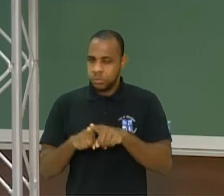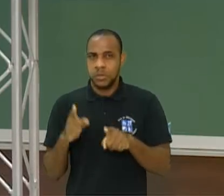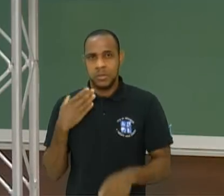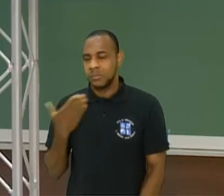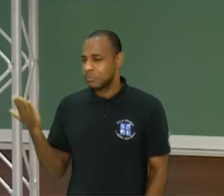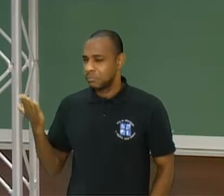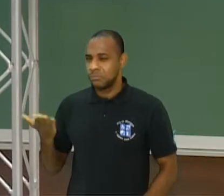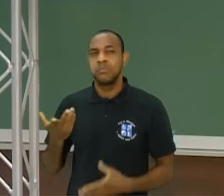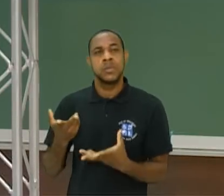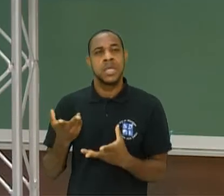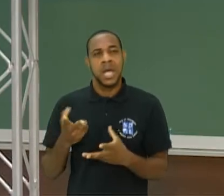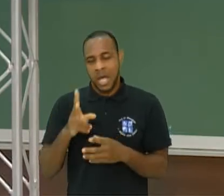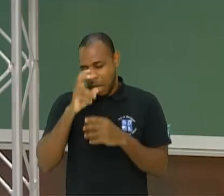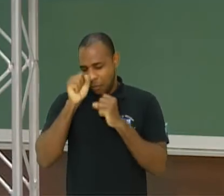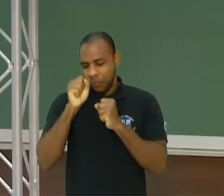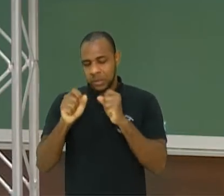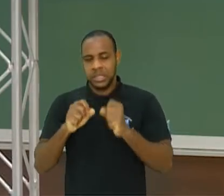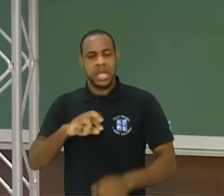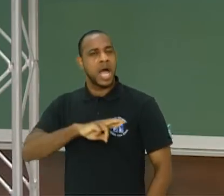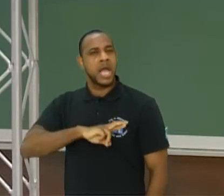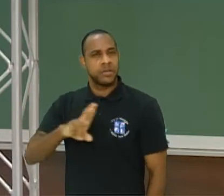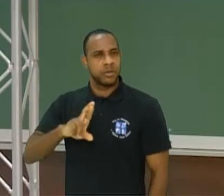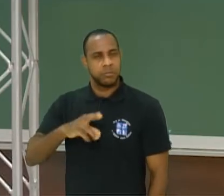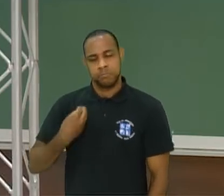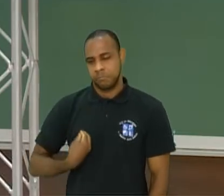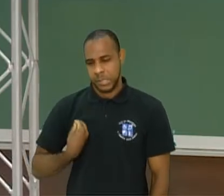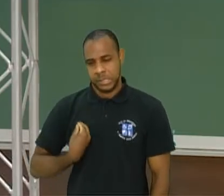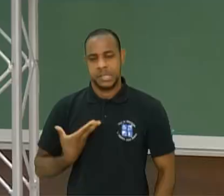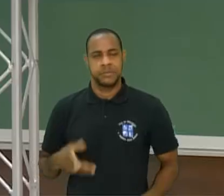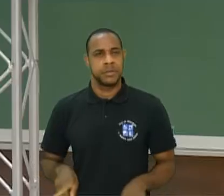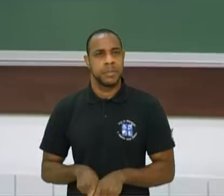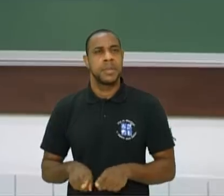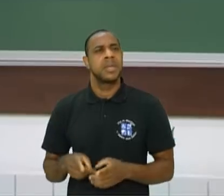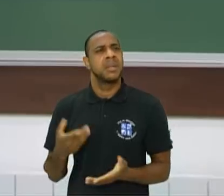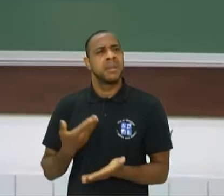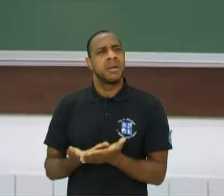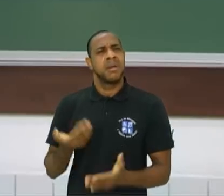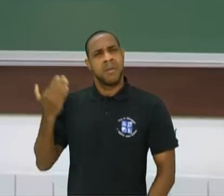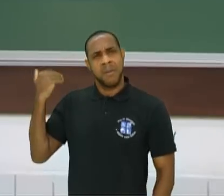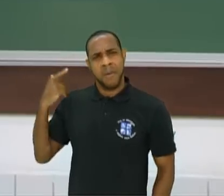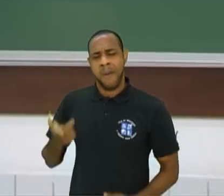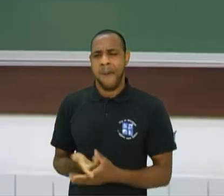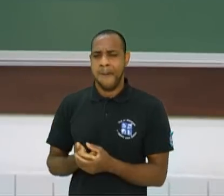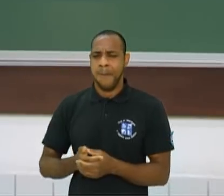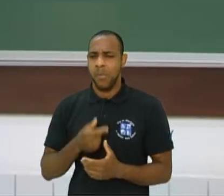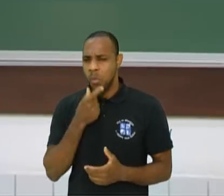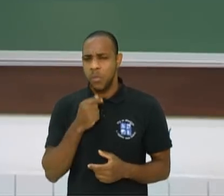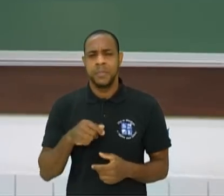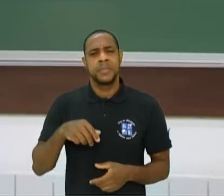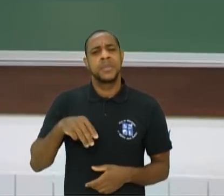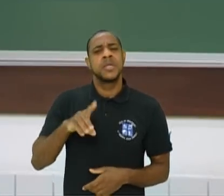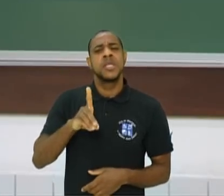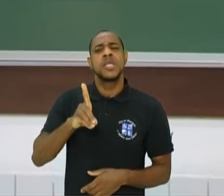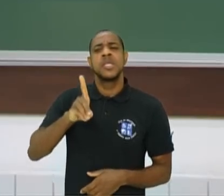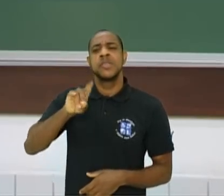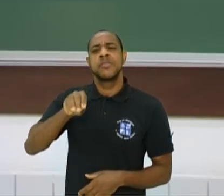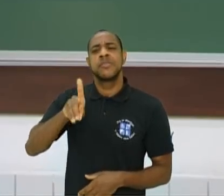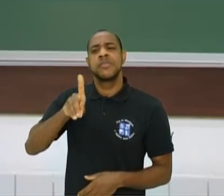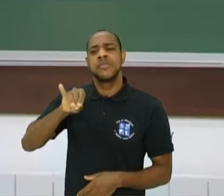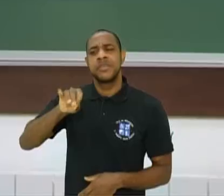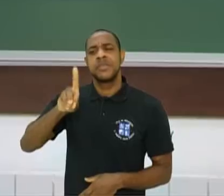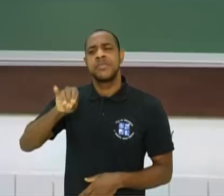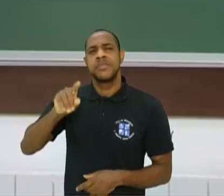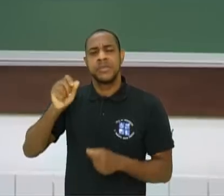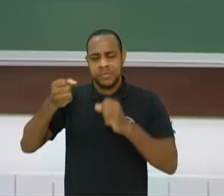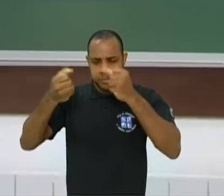da religião, né? Muito presente. Inclusive a gente viu na aula passada o mestre Didi, né? Que ele trabalha a arte